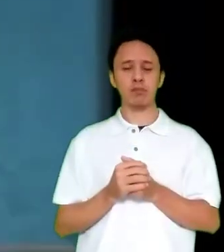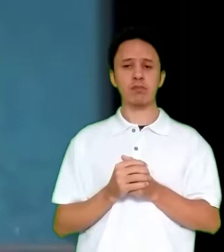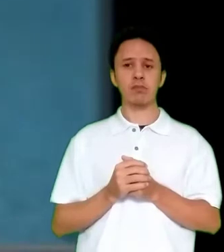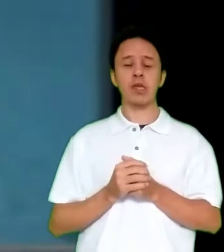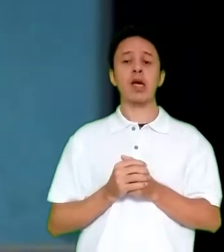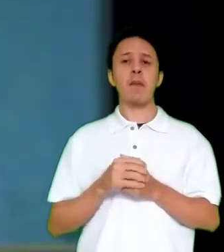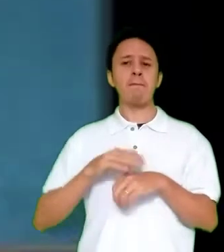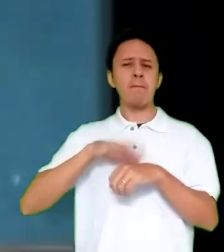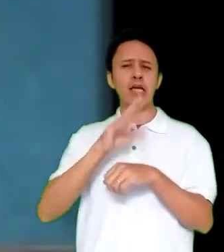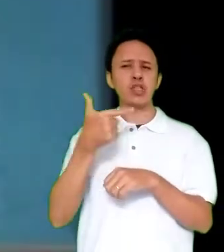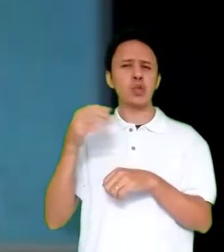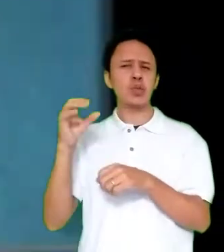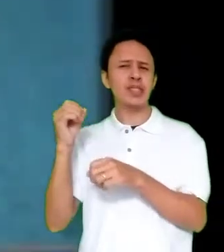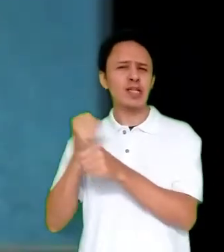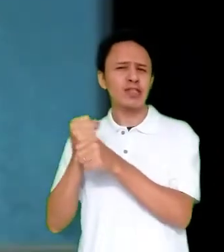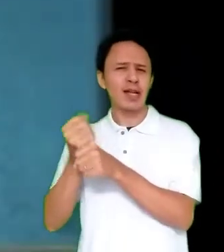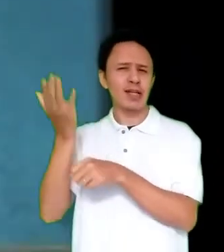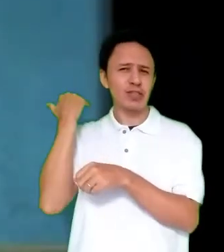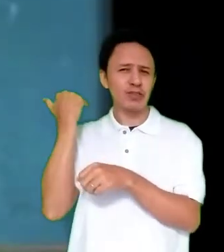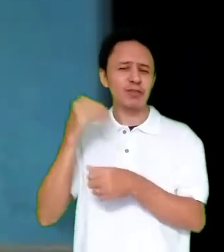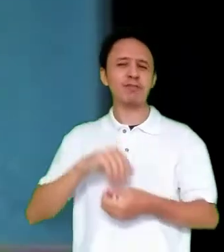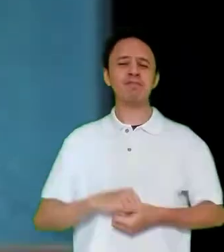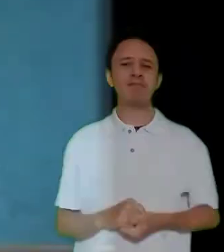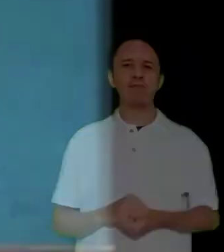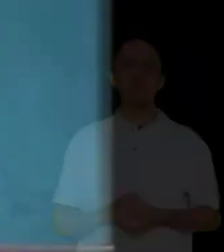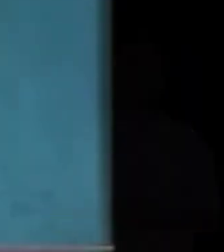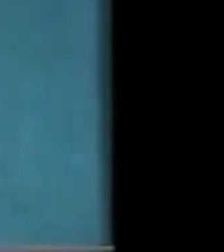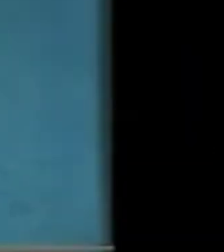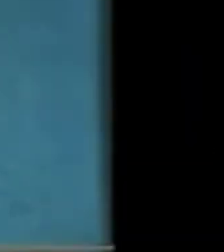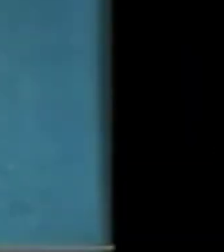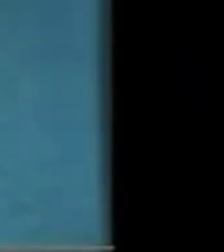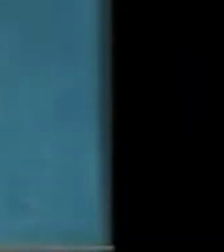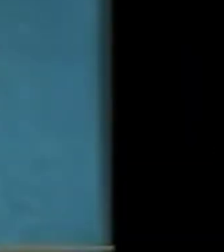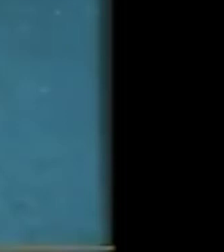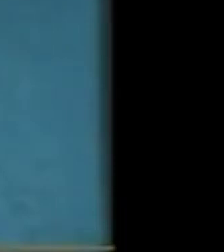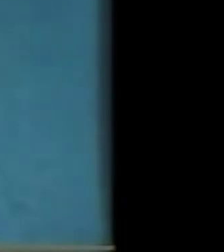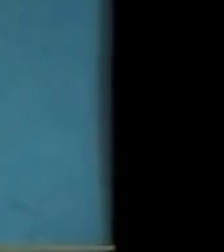ano de 1765, há mais de 200 anos...